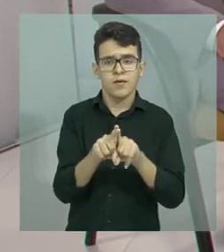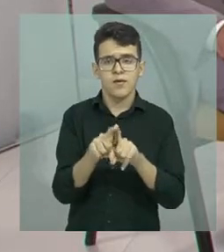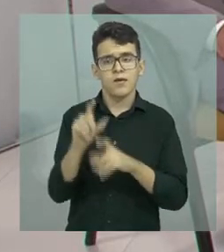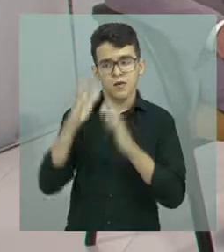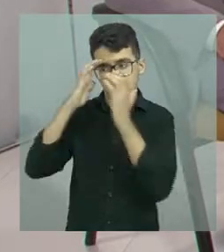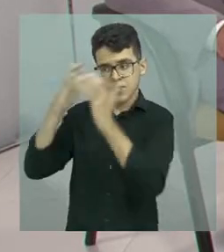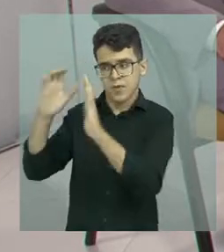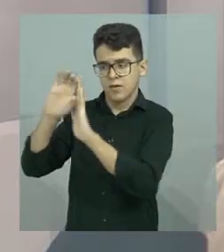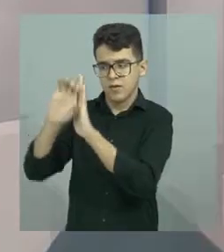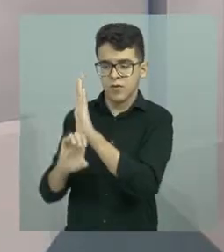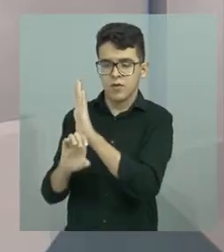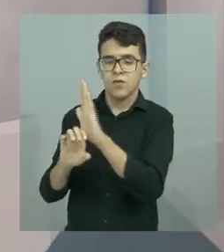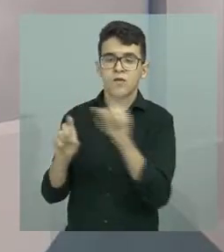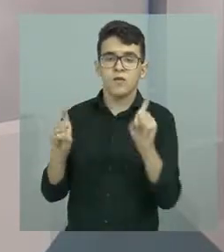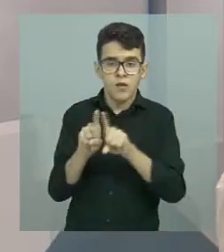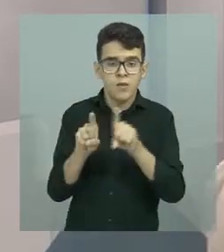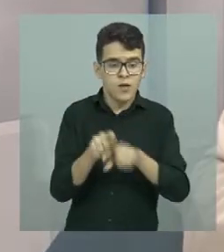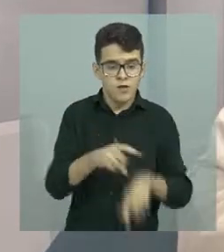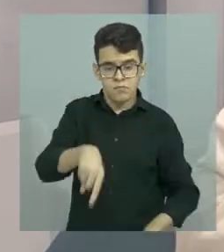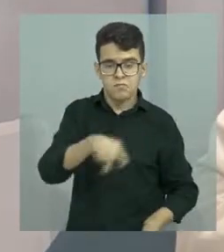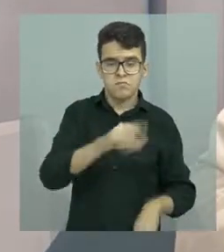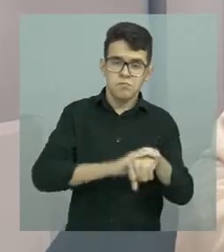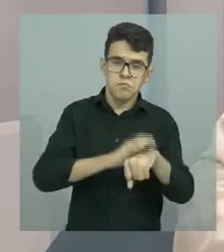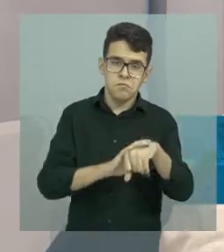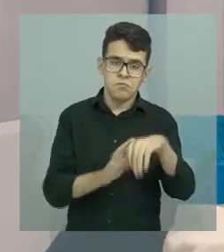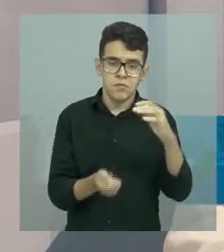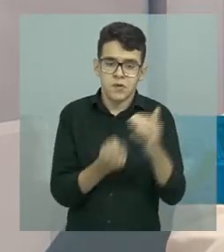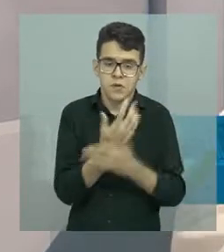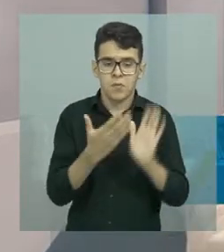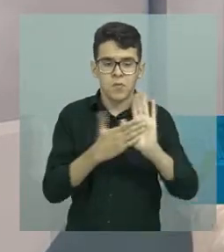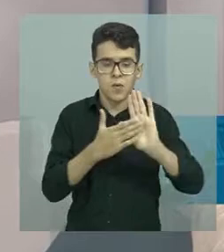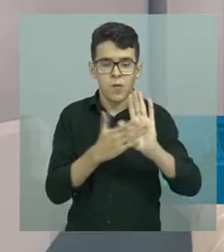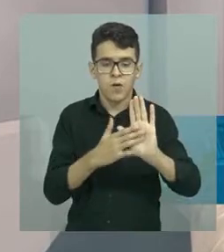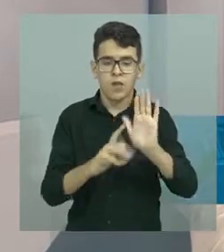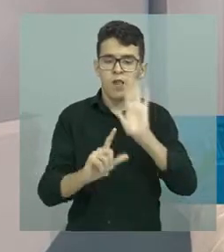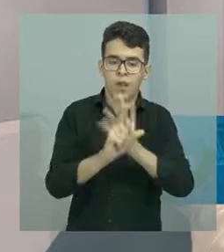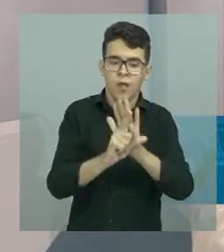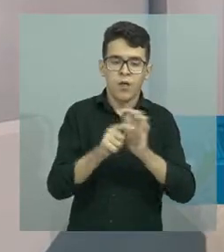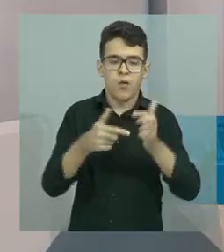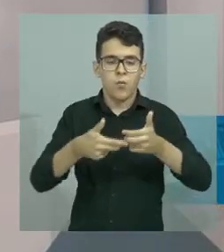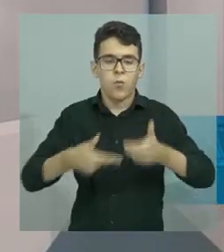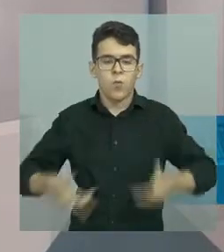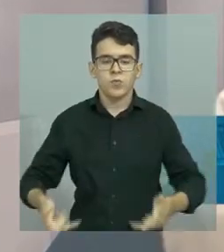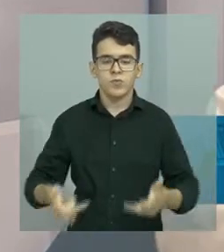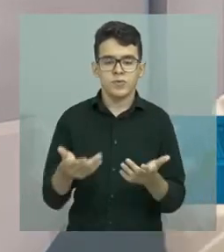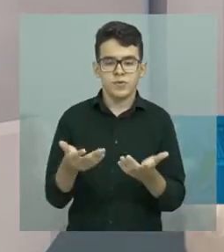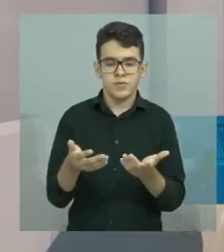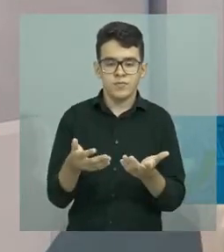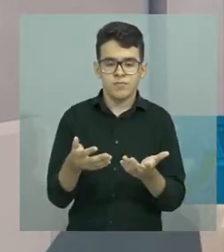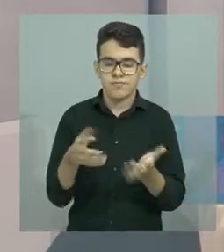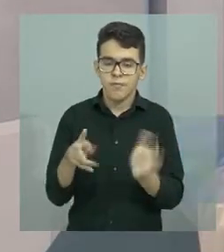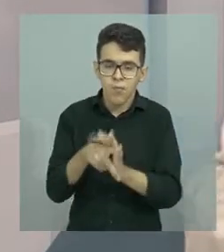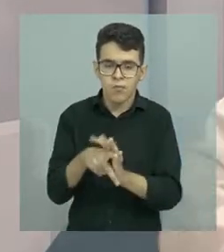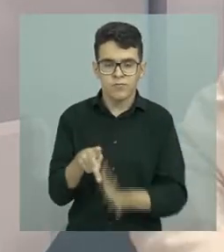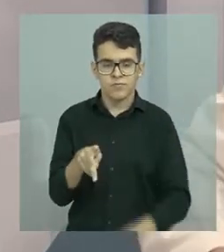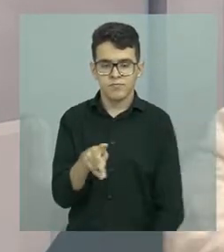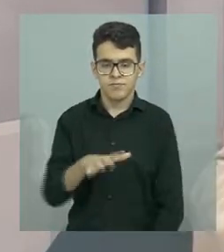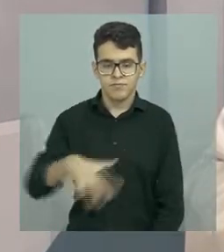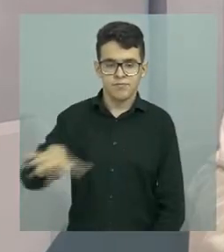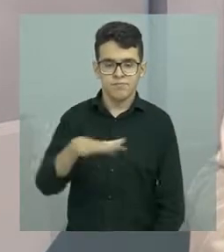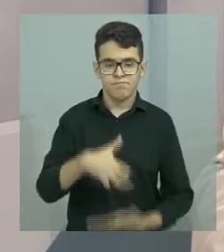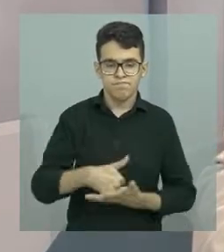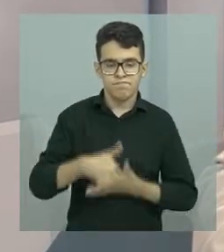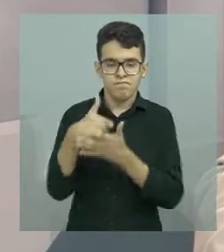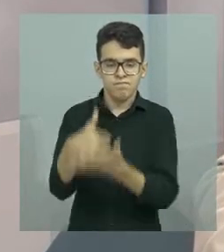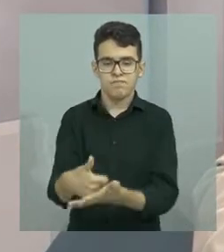de propostas, sobretudo de legislações que estão no âmbito do município e da região metropolitana, que